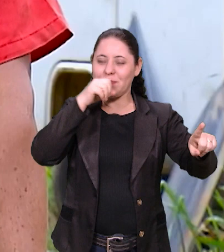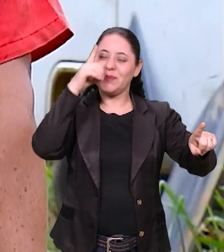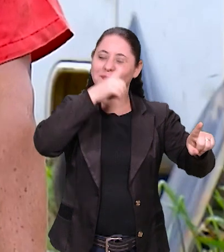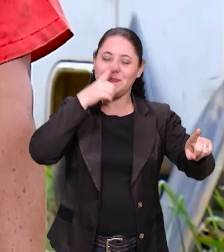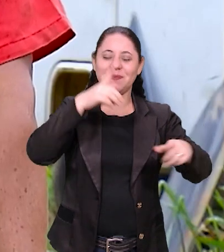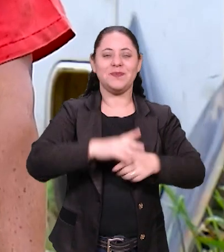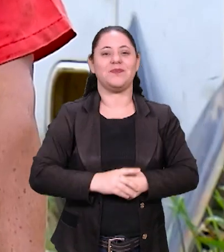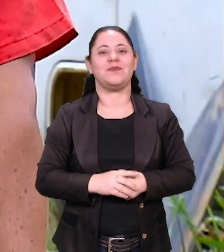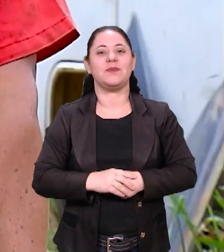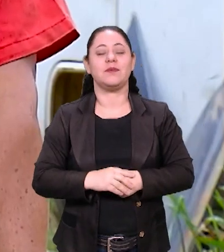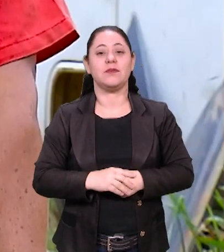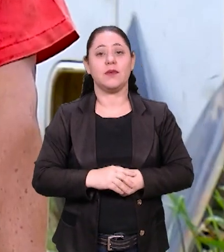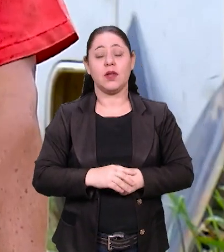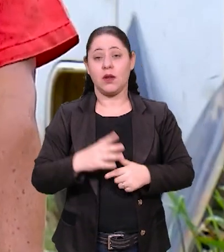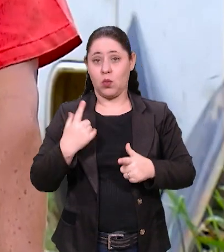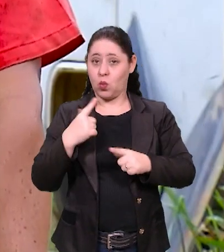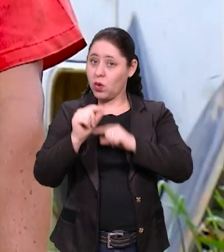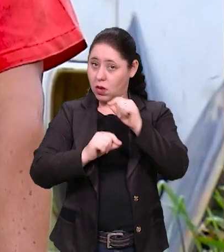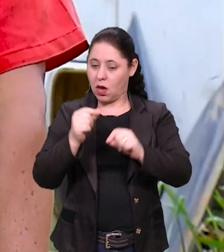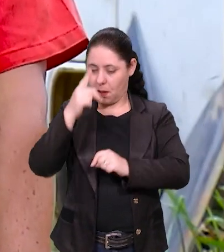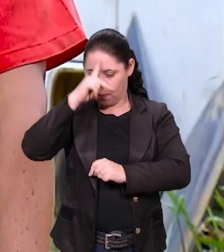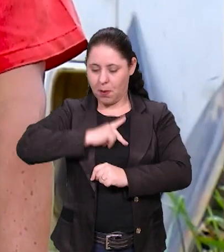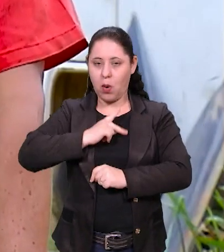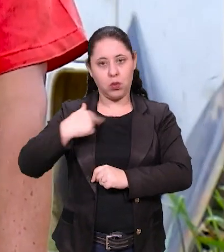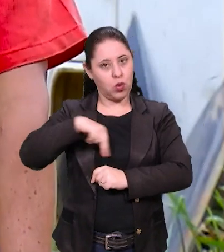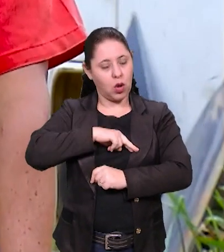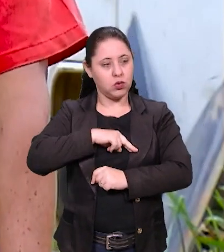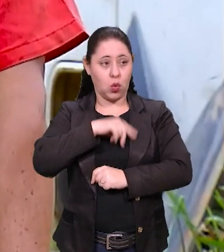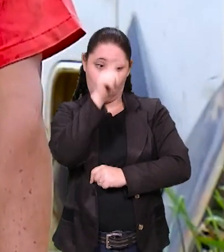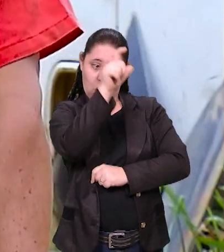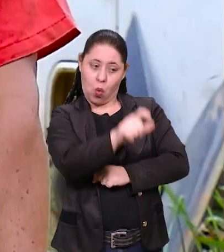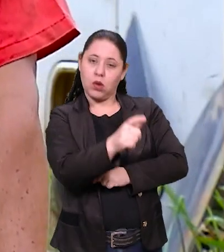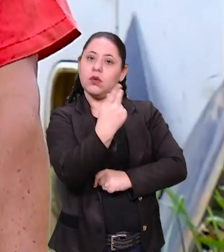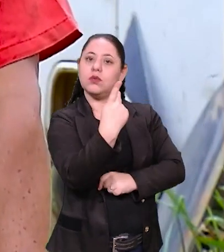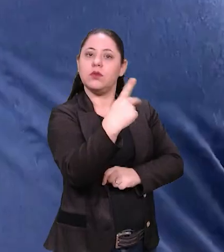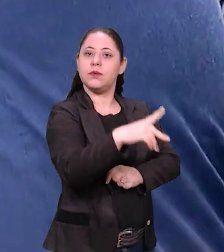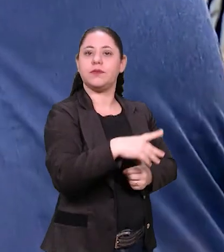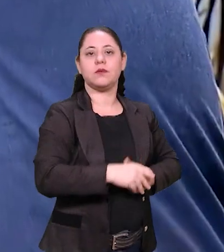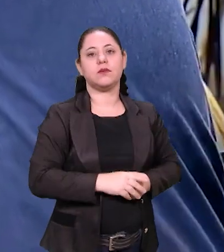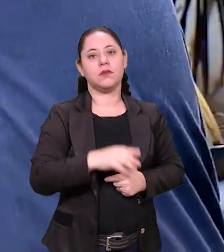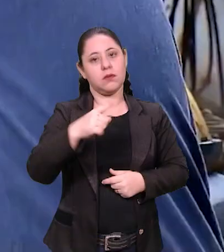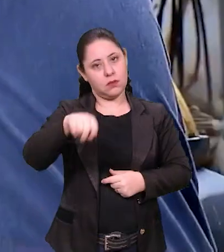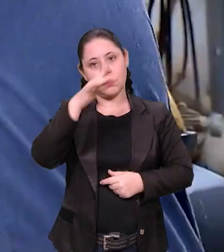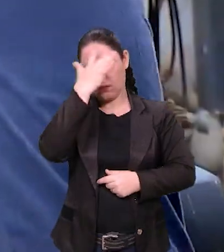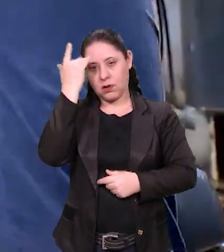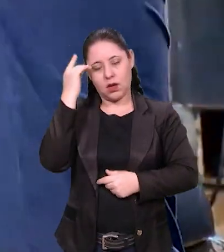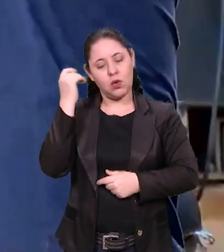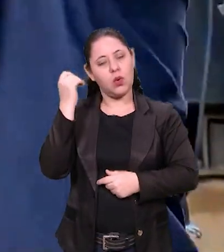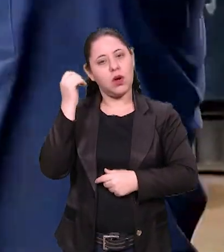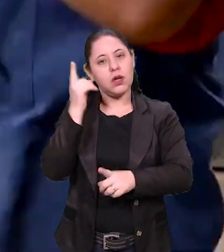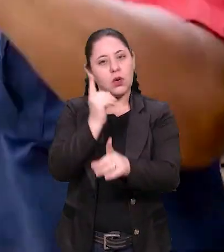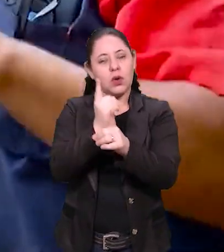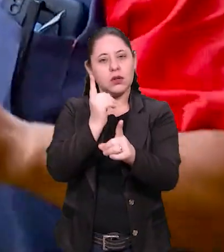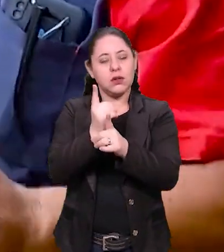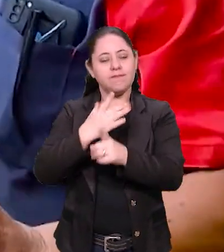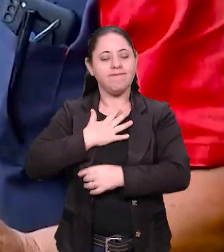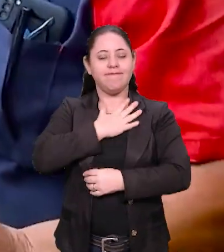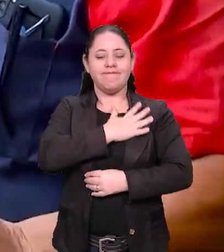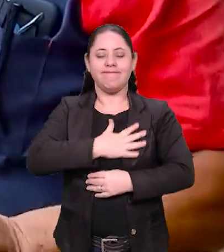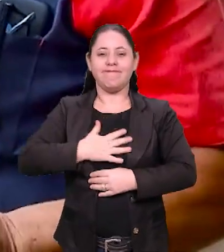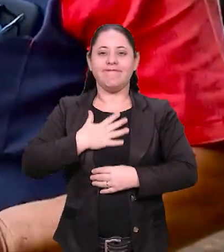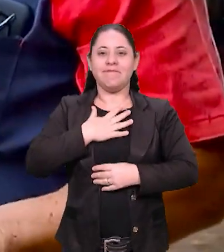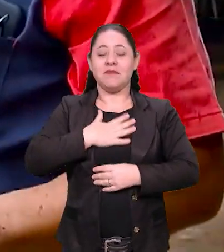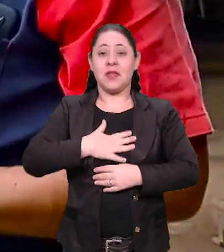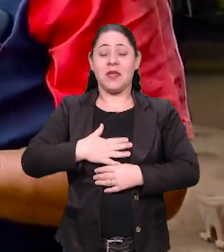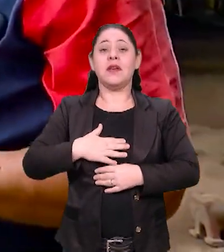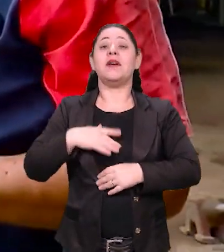né? Então, o que é da gente, o que é dos outros, né? Para quem acha um bem e devolve, a sensação